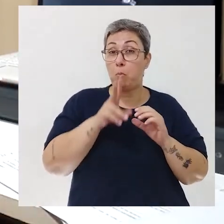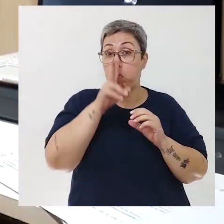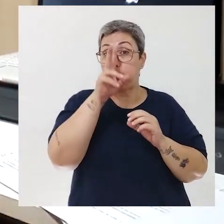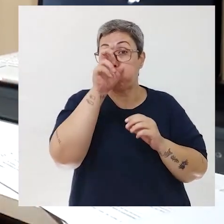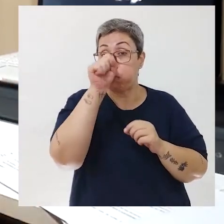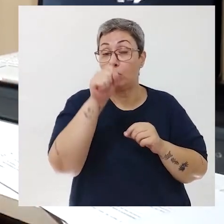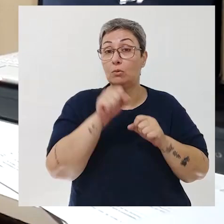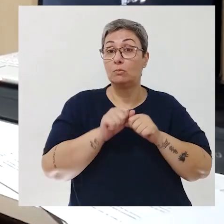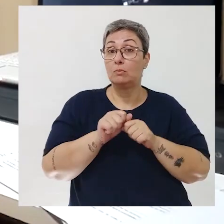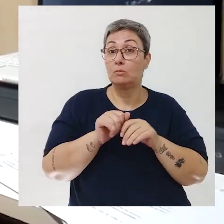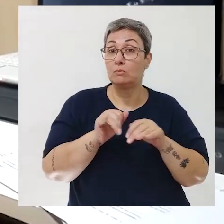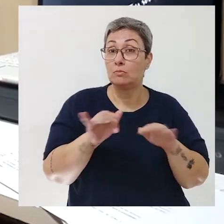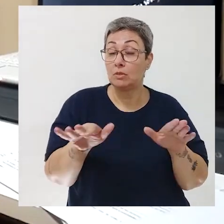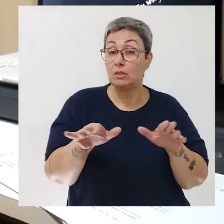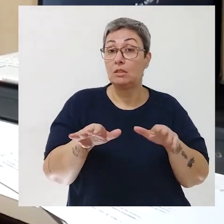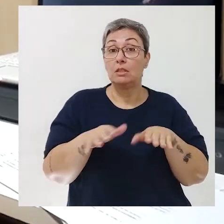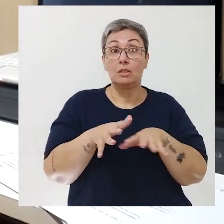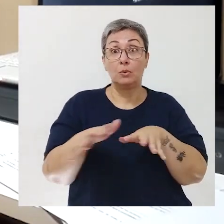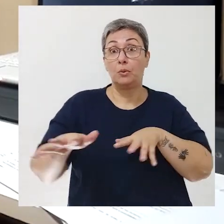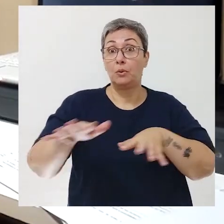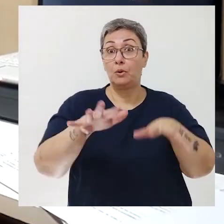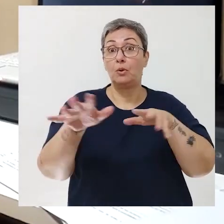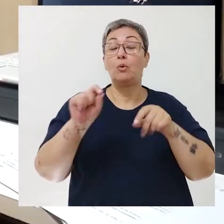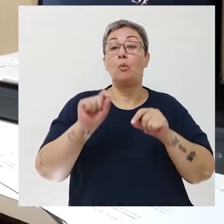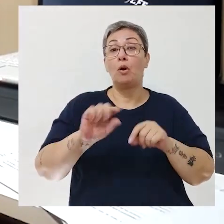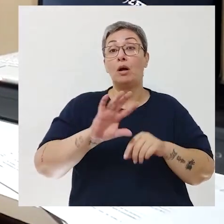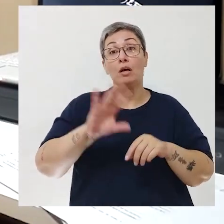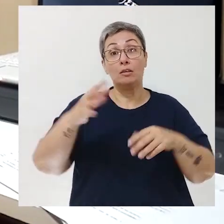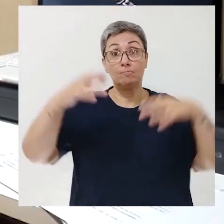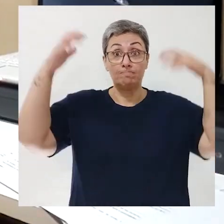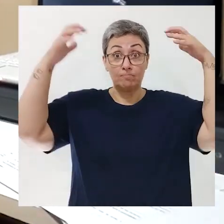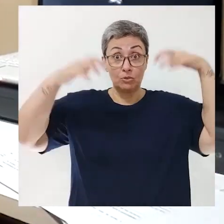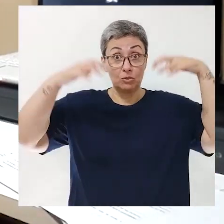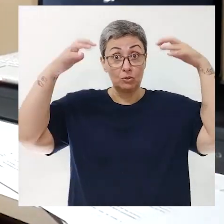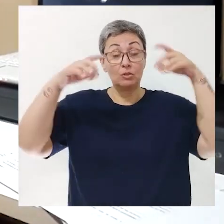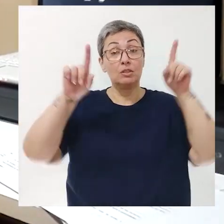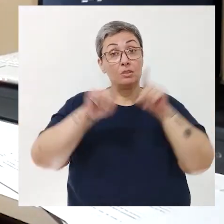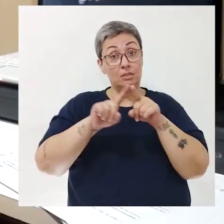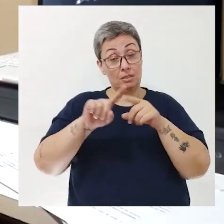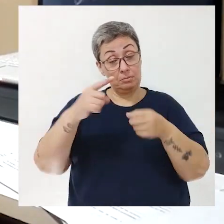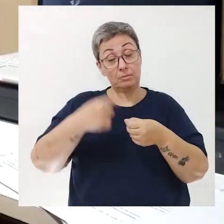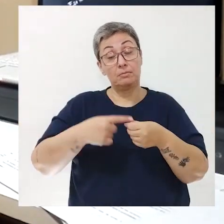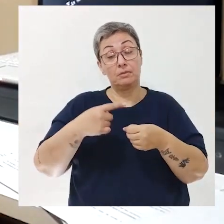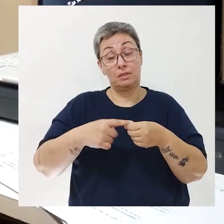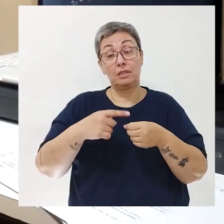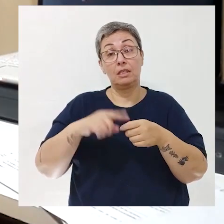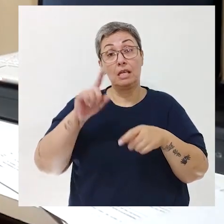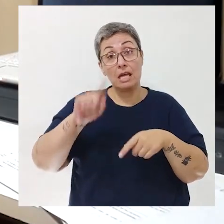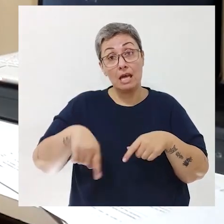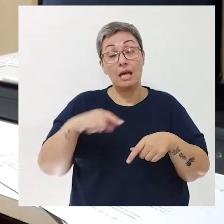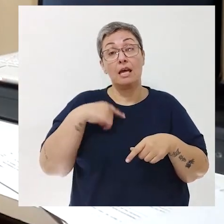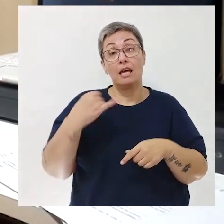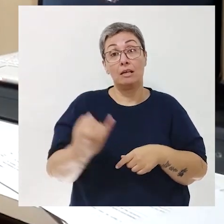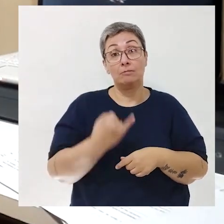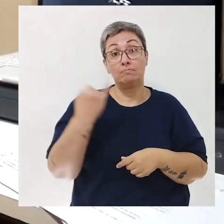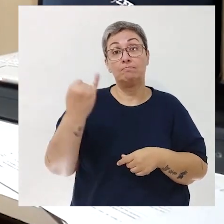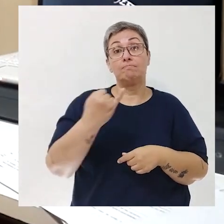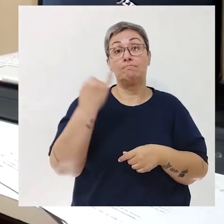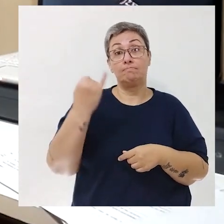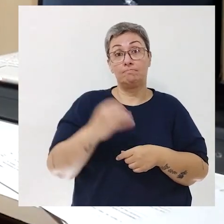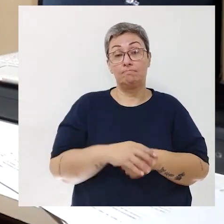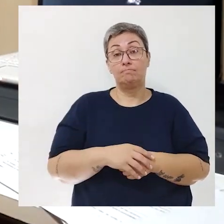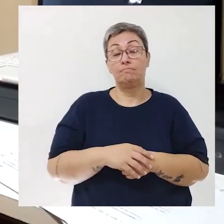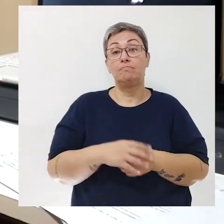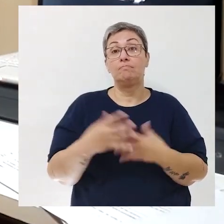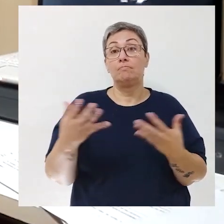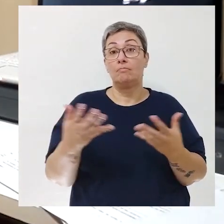rede de distribuição, né? E a ocorrência de chuvas na cidade, né? Tudo isso é extremamente